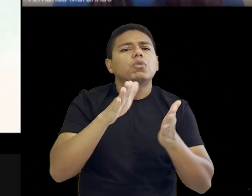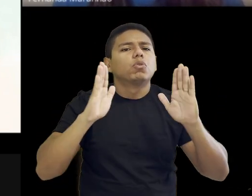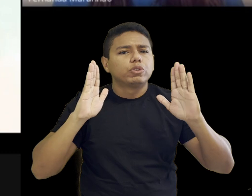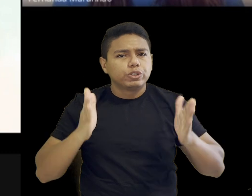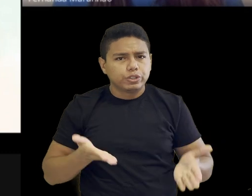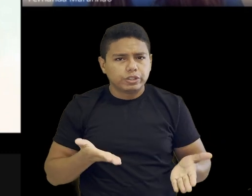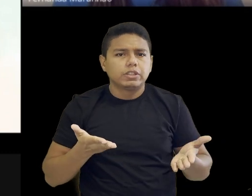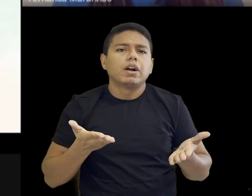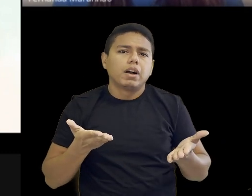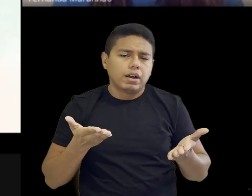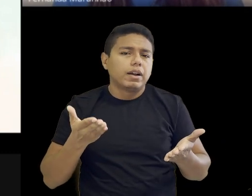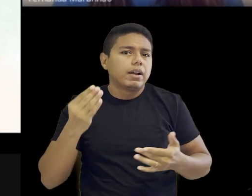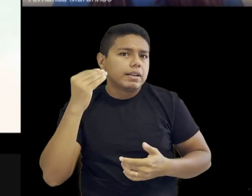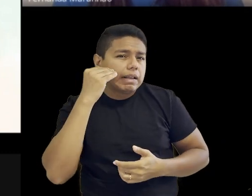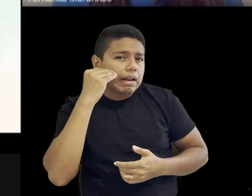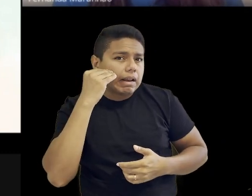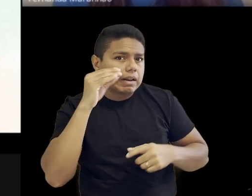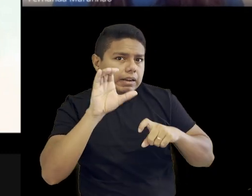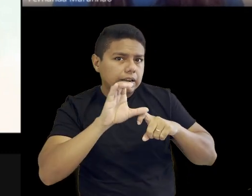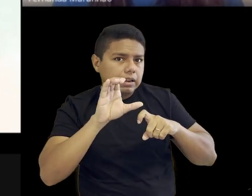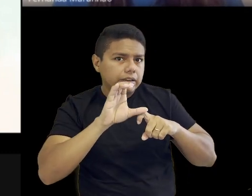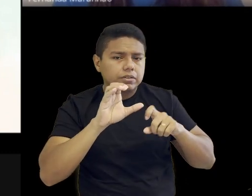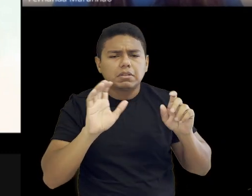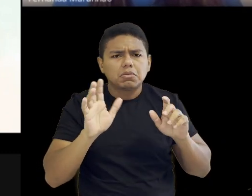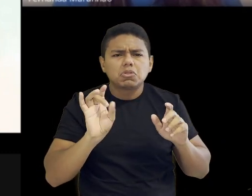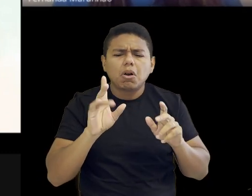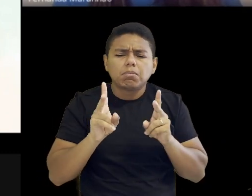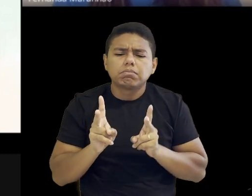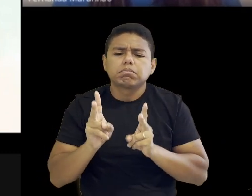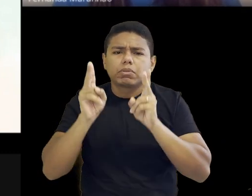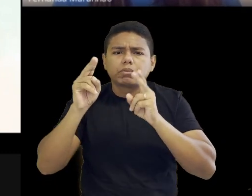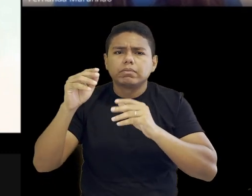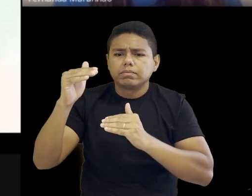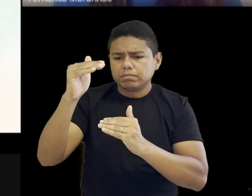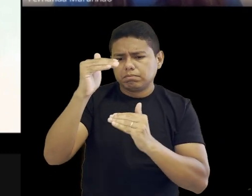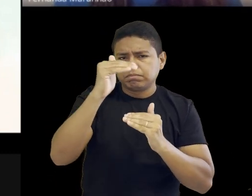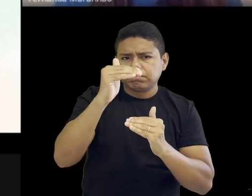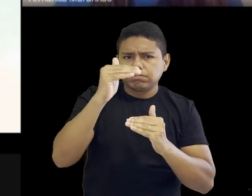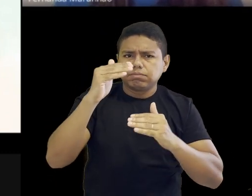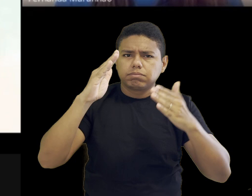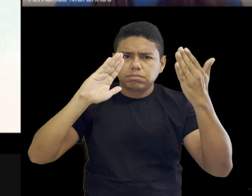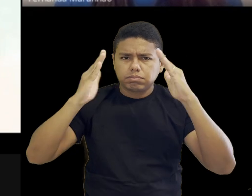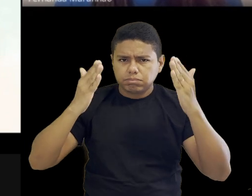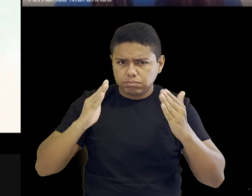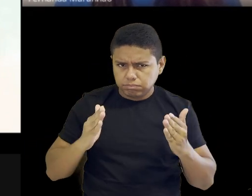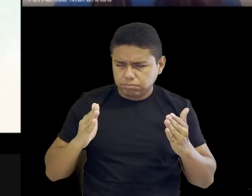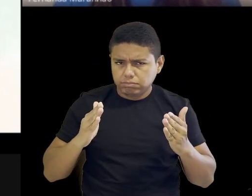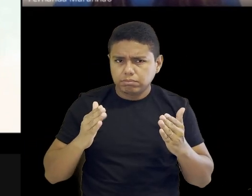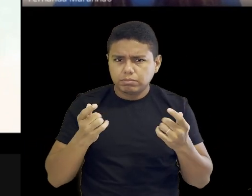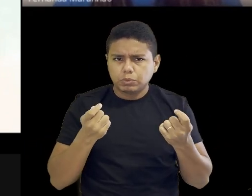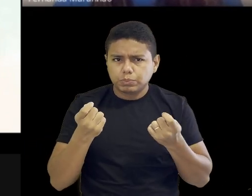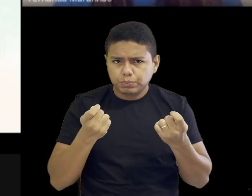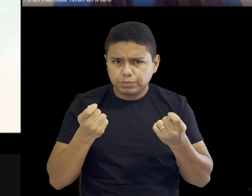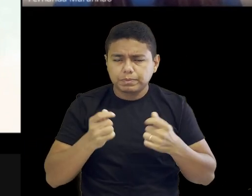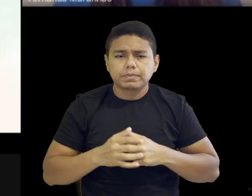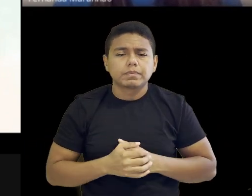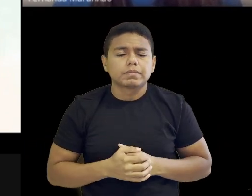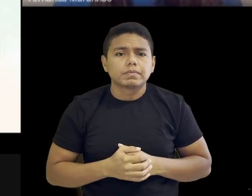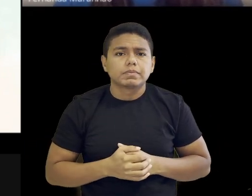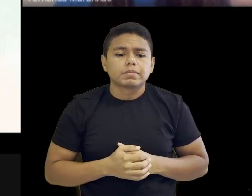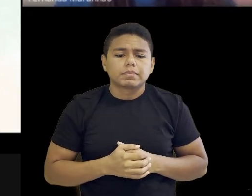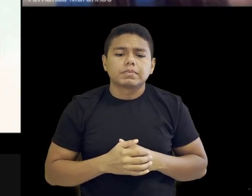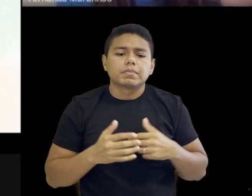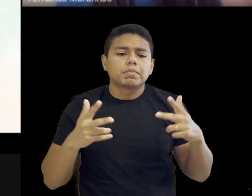publicada sem realização de ensaios clínicos, apenas com coortes retrospectivas e estudos de